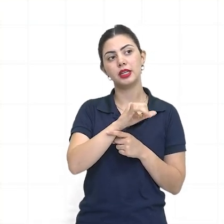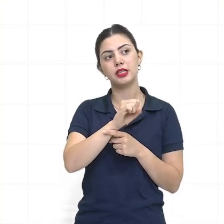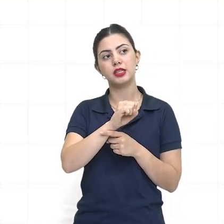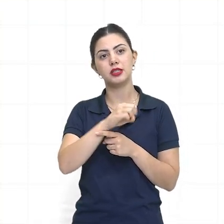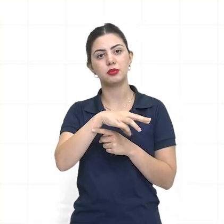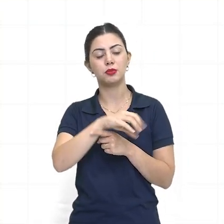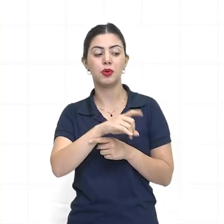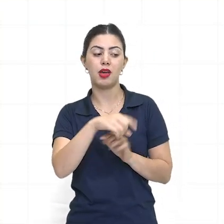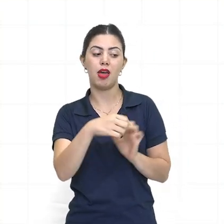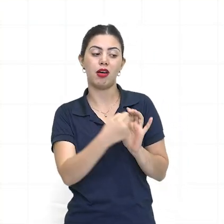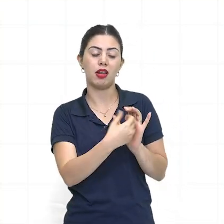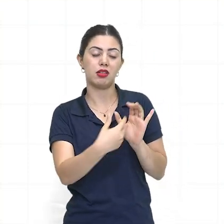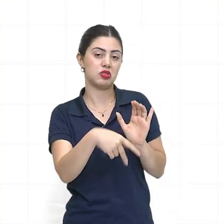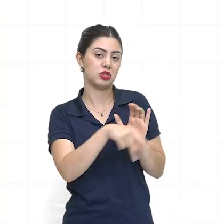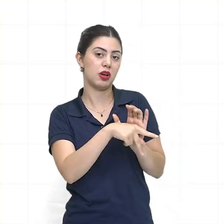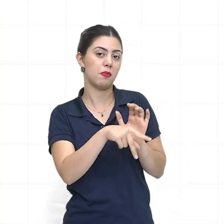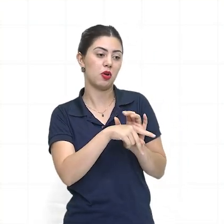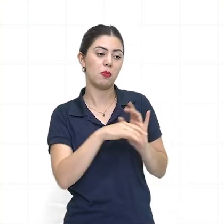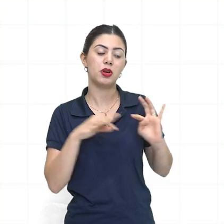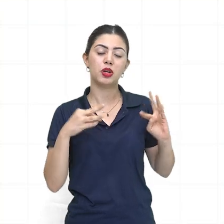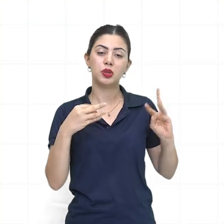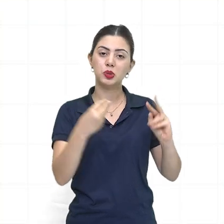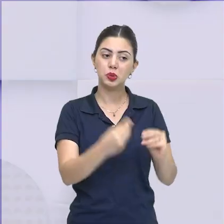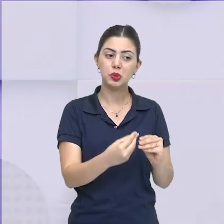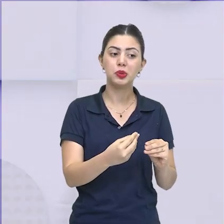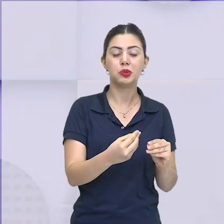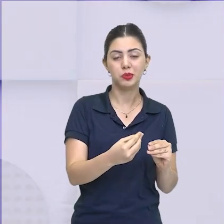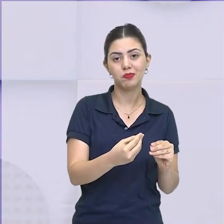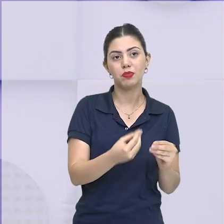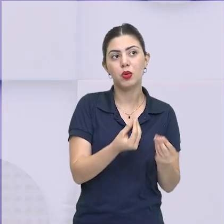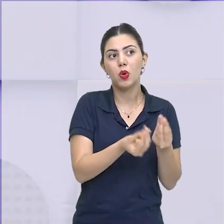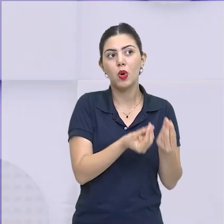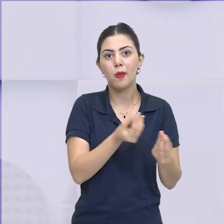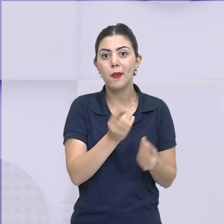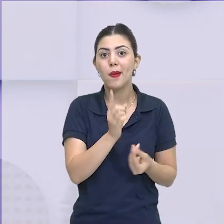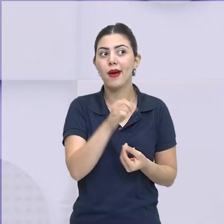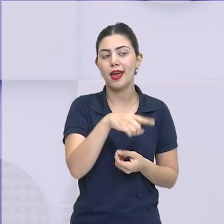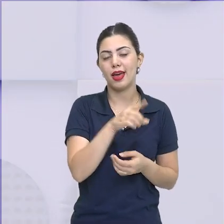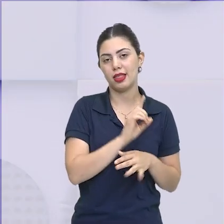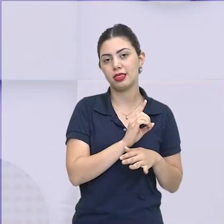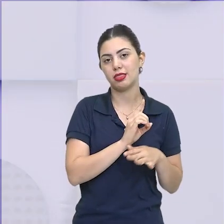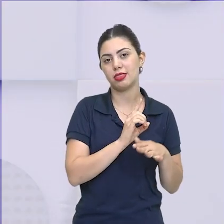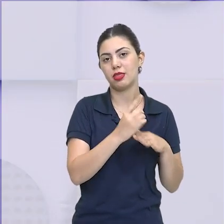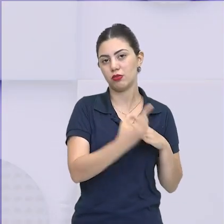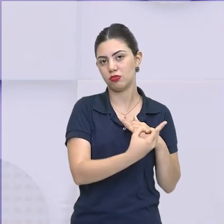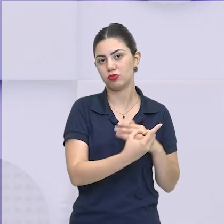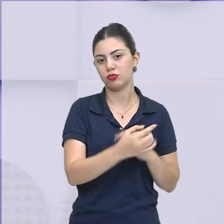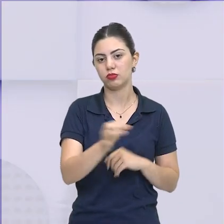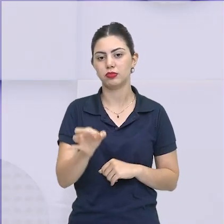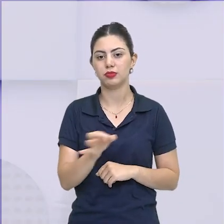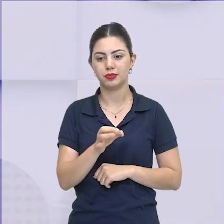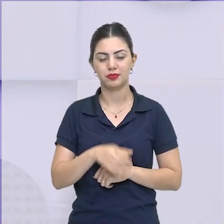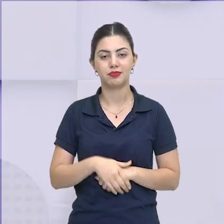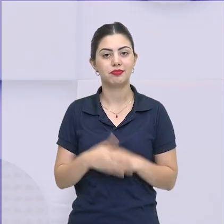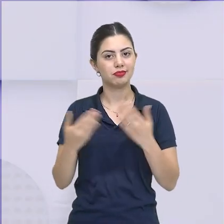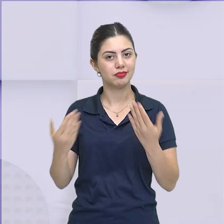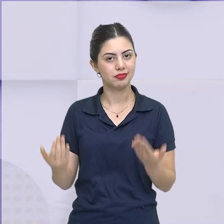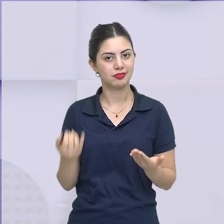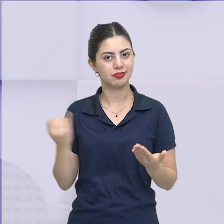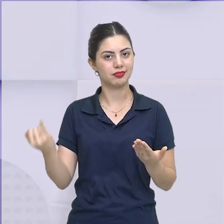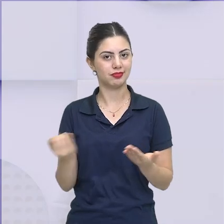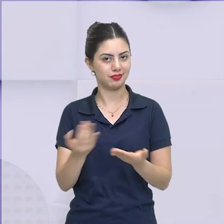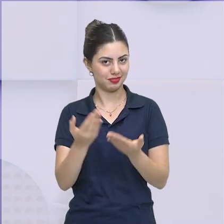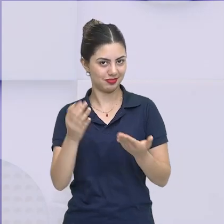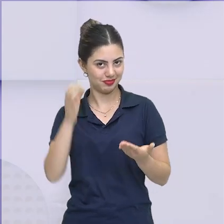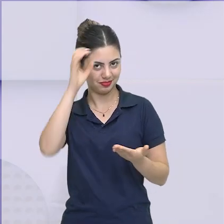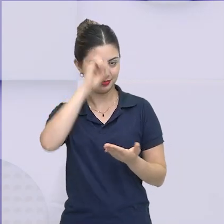uma característica de tudo, de certa forma, é Deus. Tá bom? Então é muito importante.